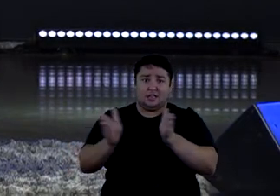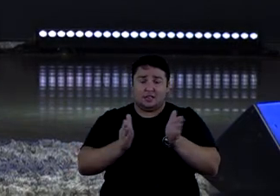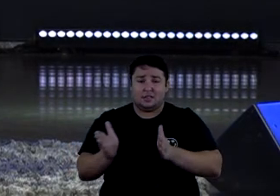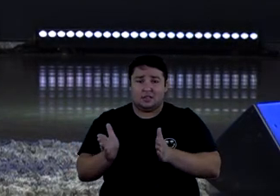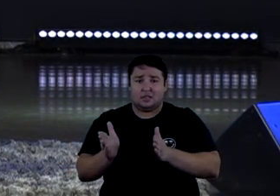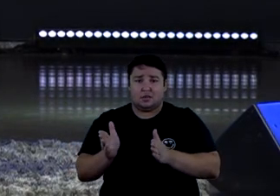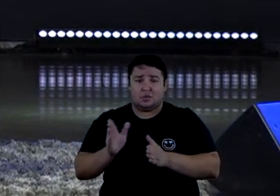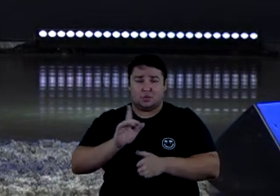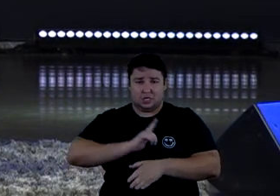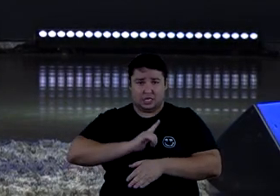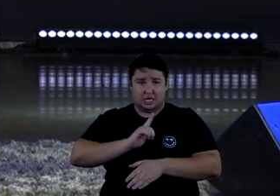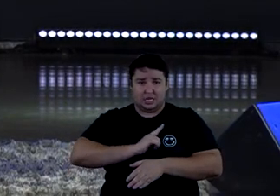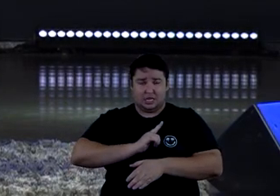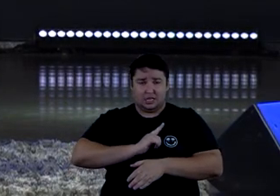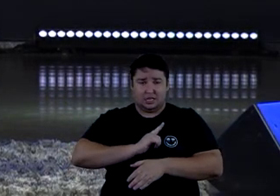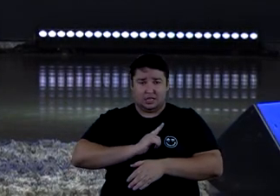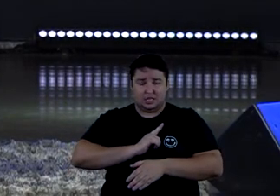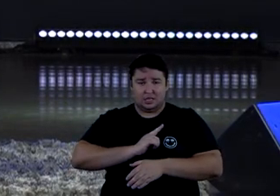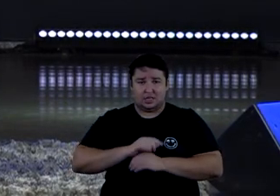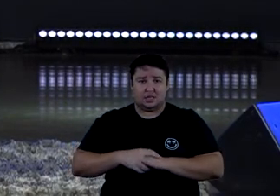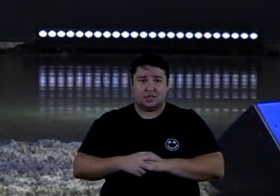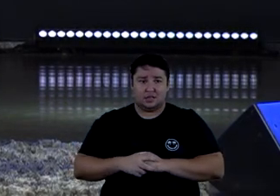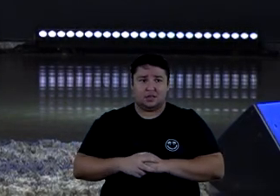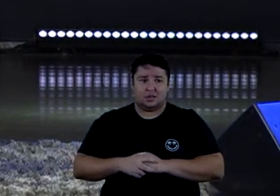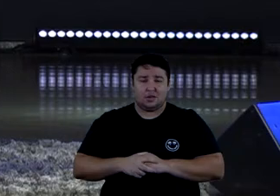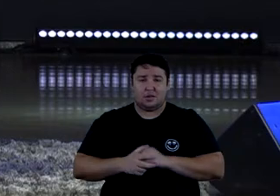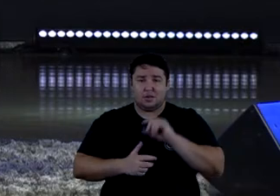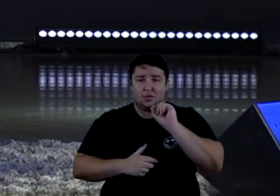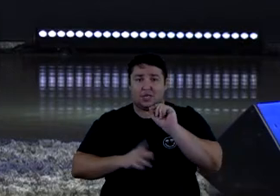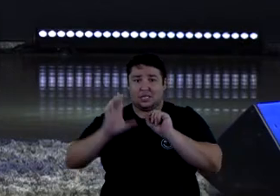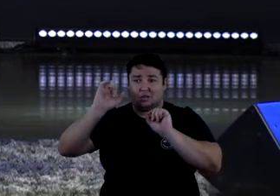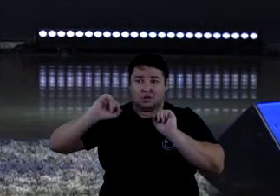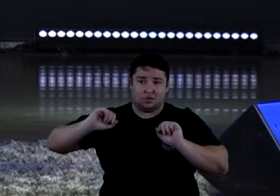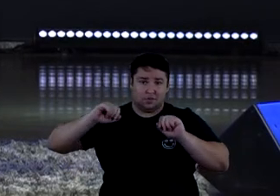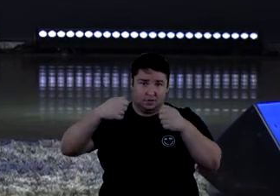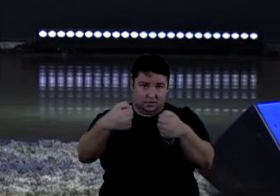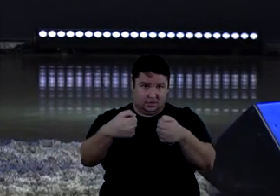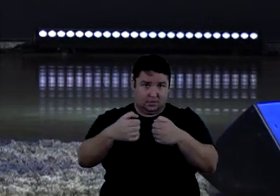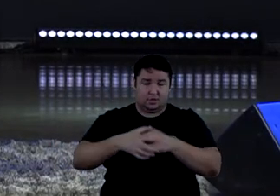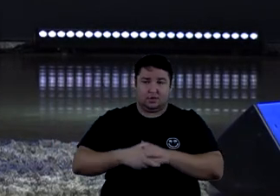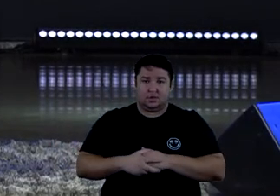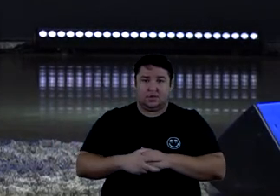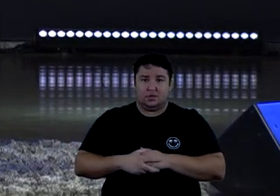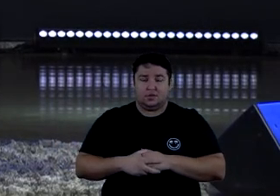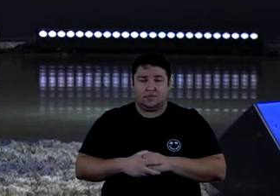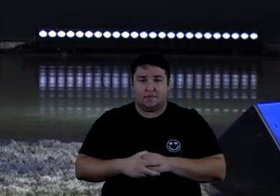Com o que você tem, com o que Ele já deu para você, para onde você vai?